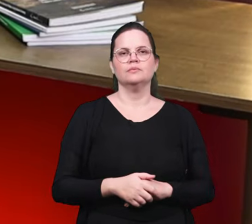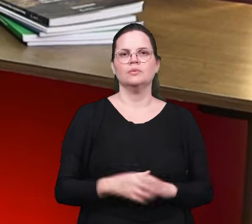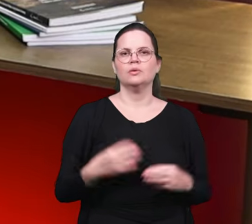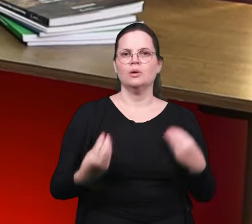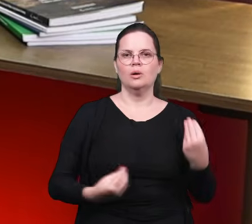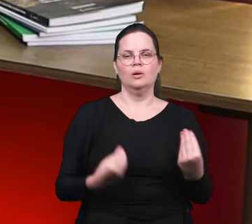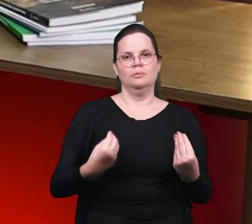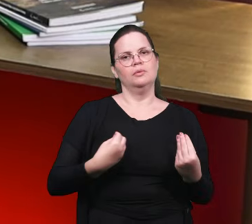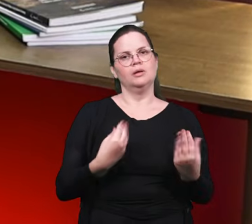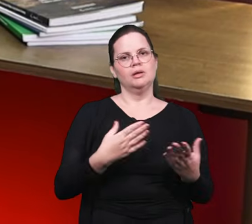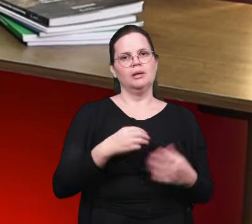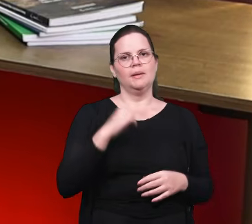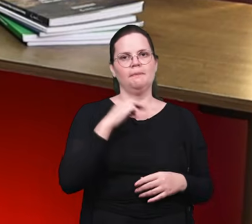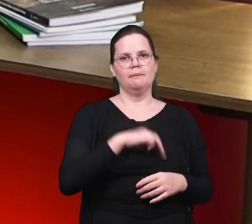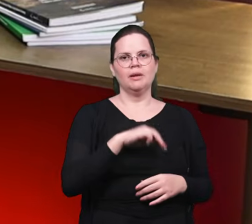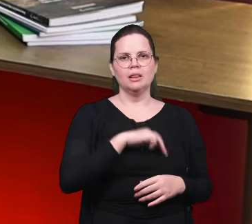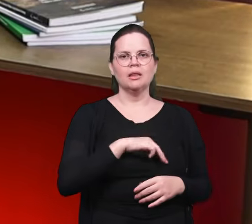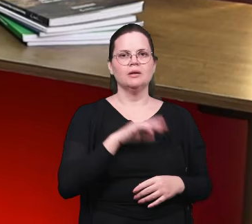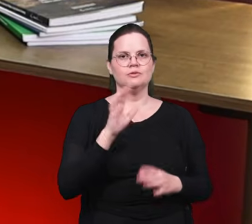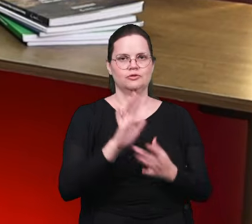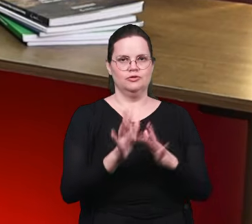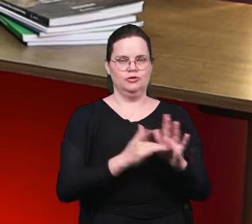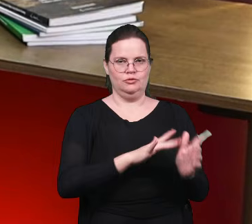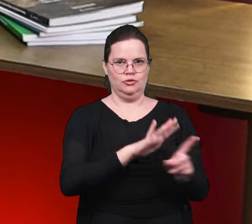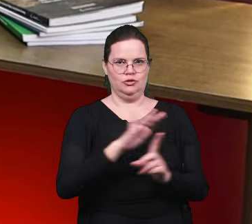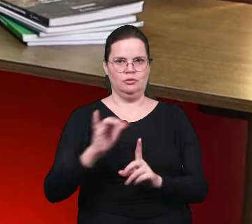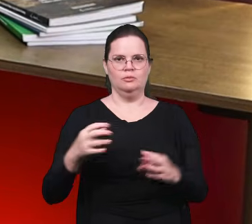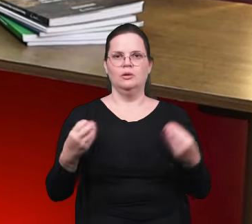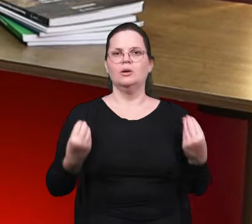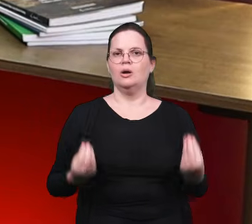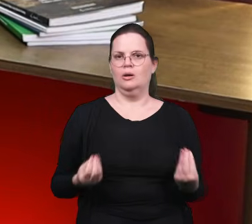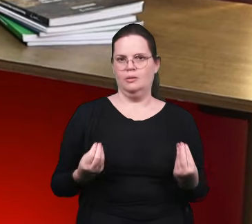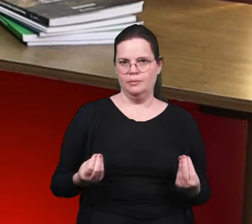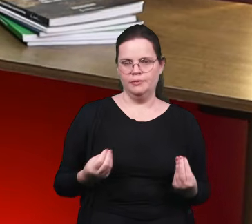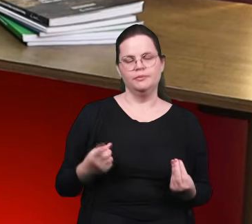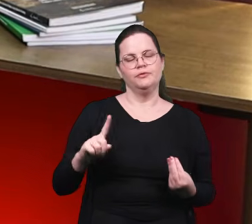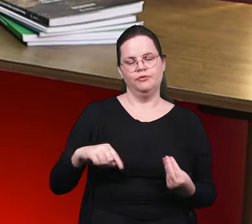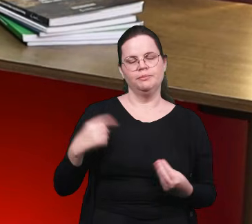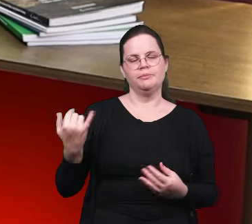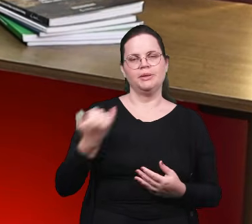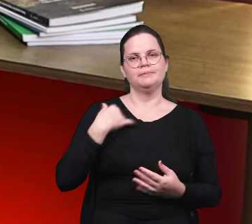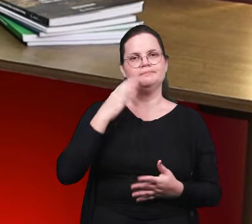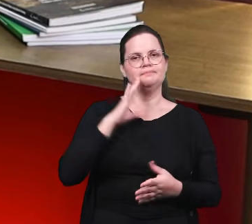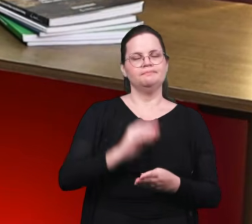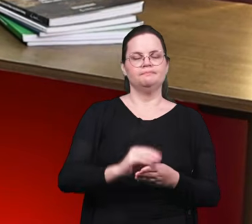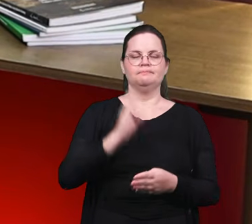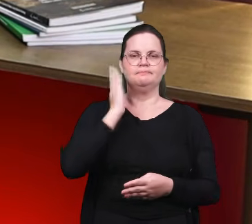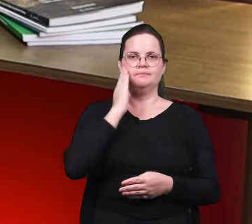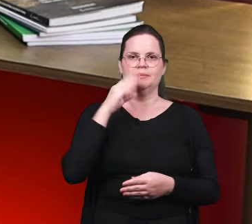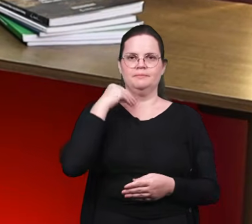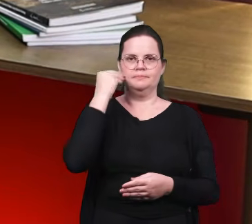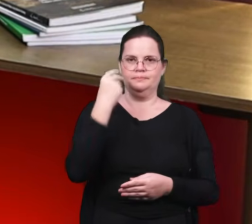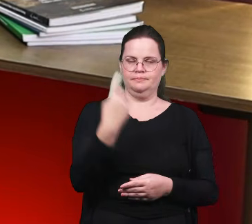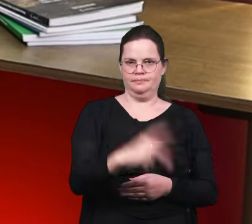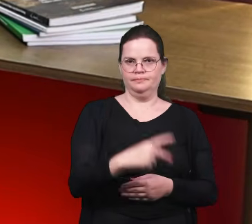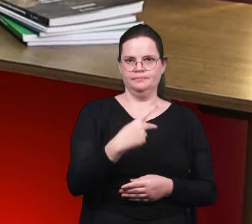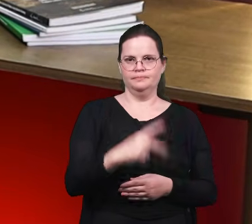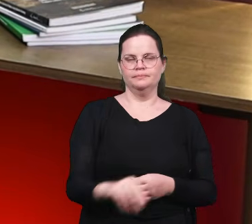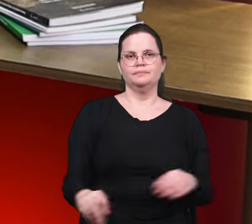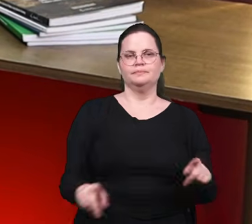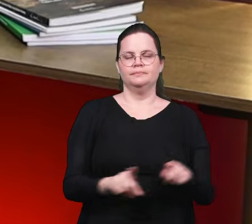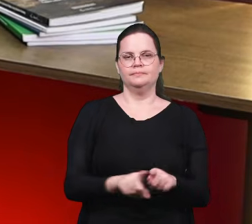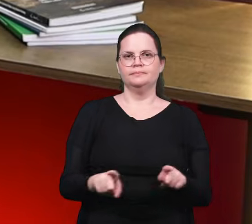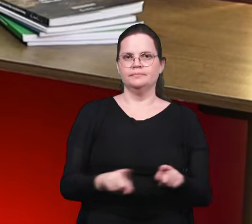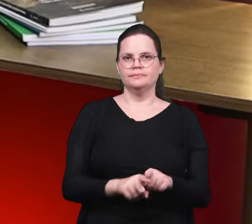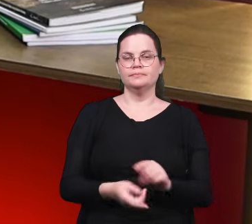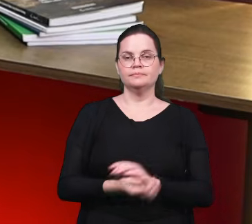como Mateus foi chamado. Isso é muito importante para nós, essa experiência que ele tem, e até fazendo